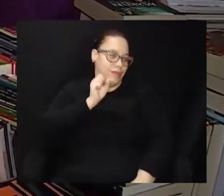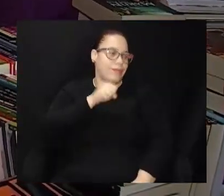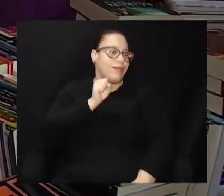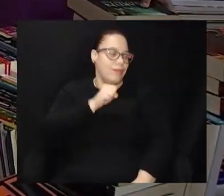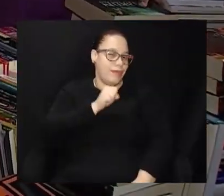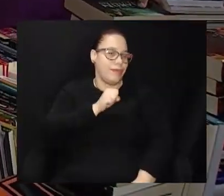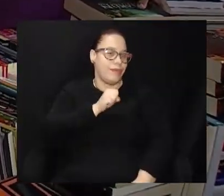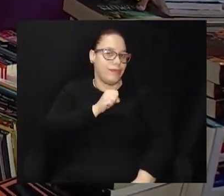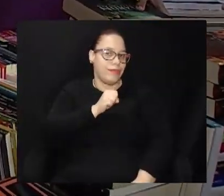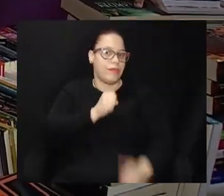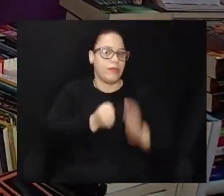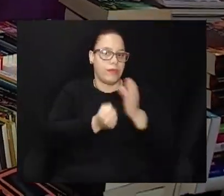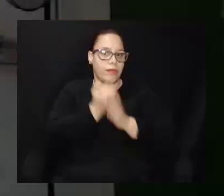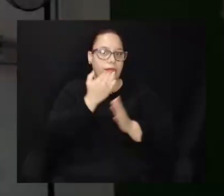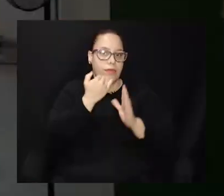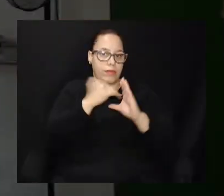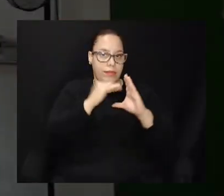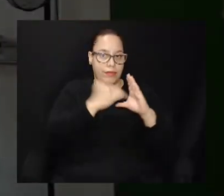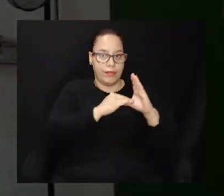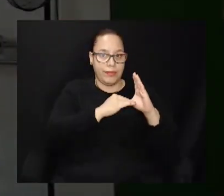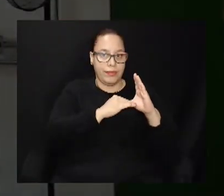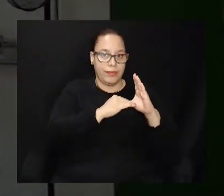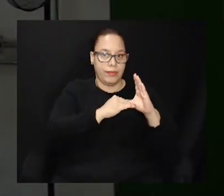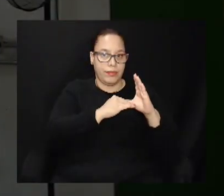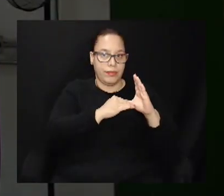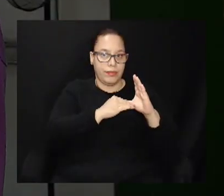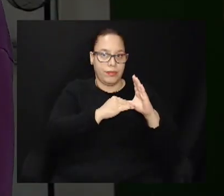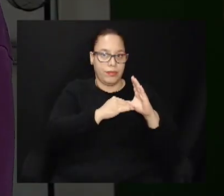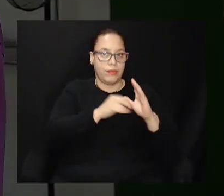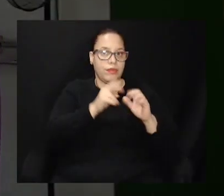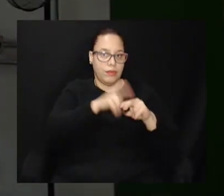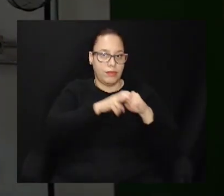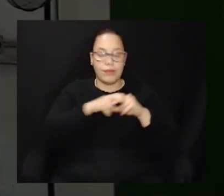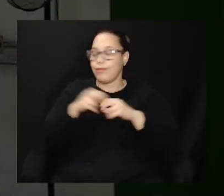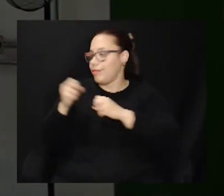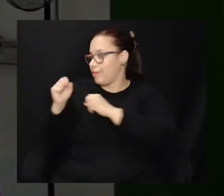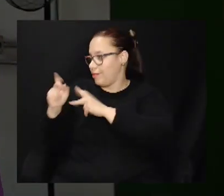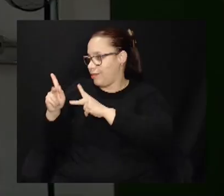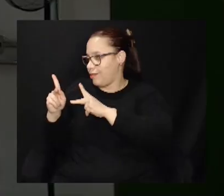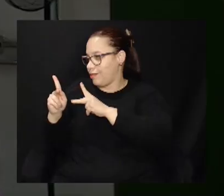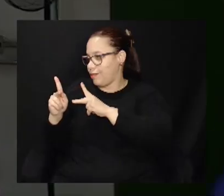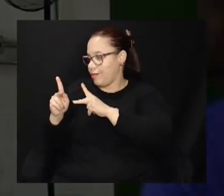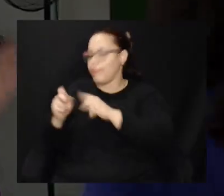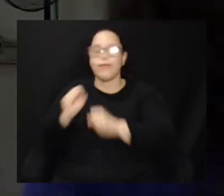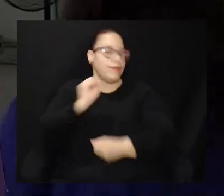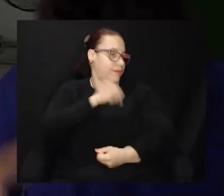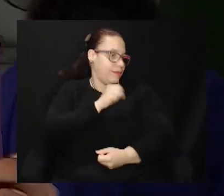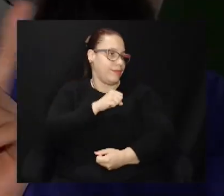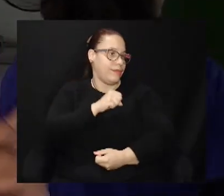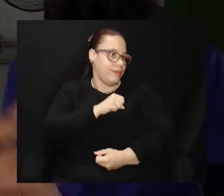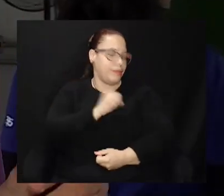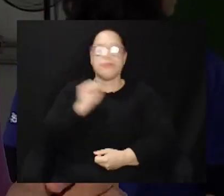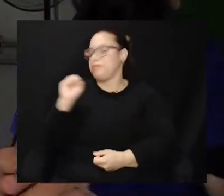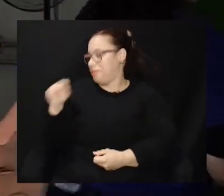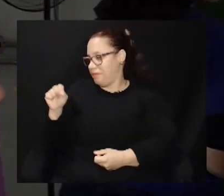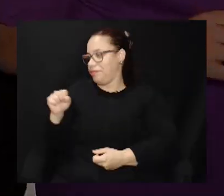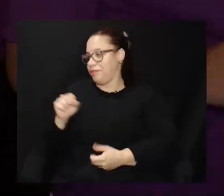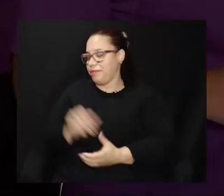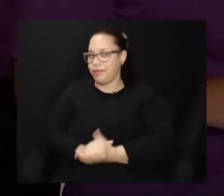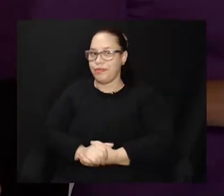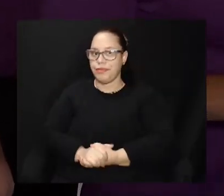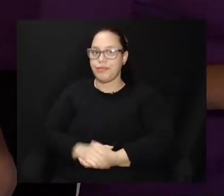do livro da Fundação e vai por isso. Valeu a pena, Bia. Valeu. E tá valendo. A gente está conhecendo